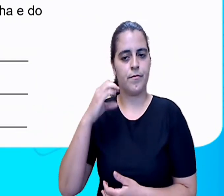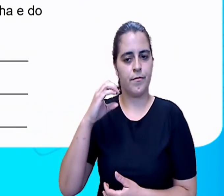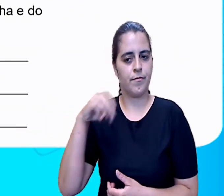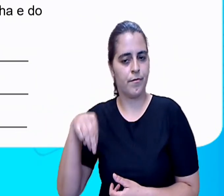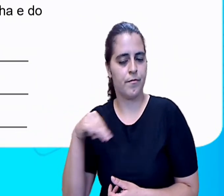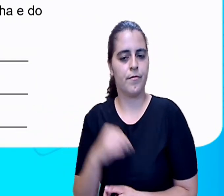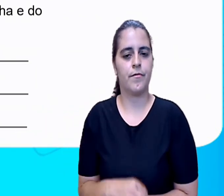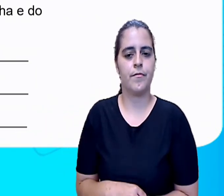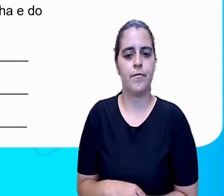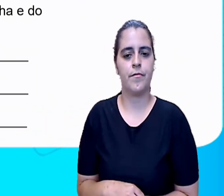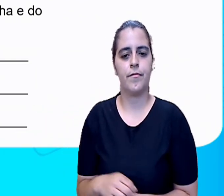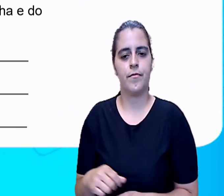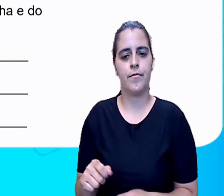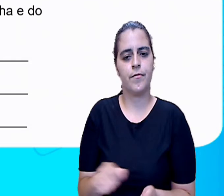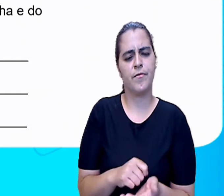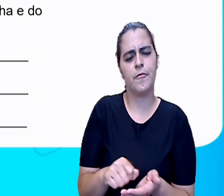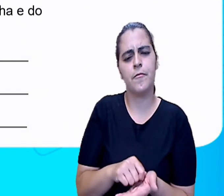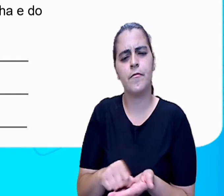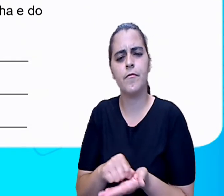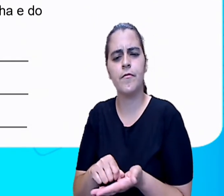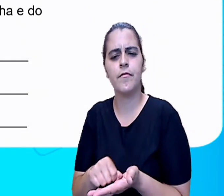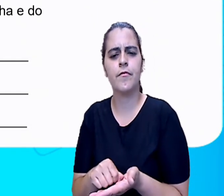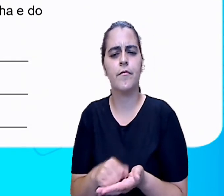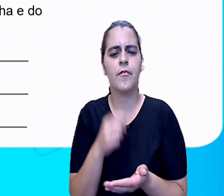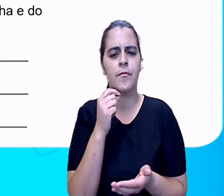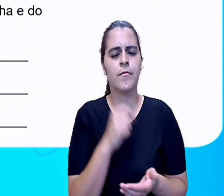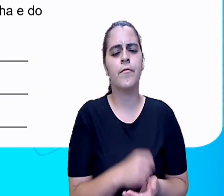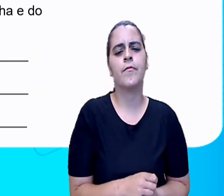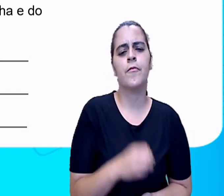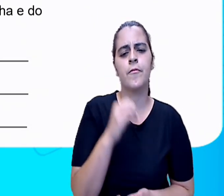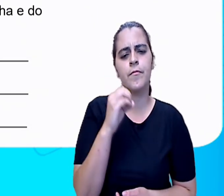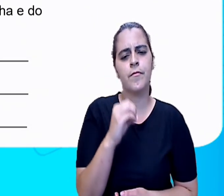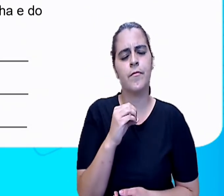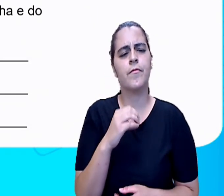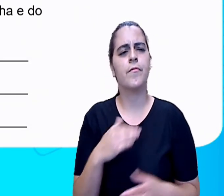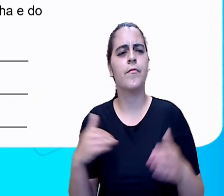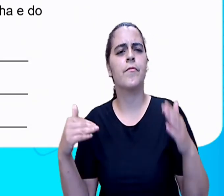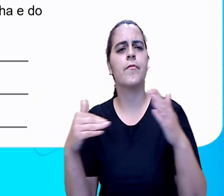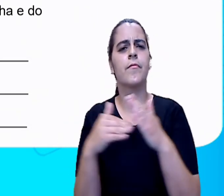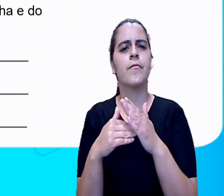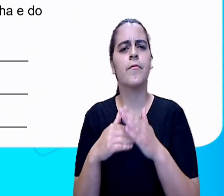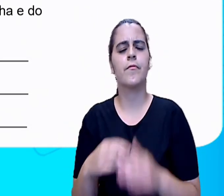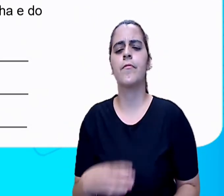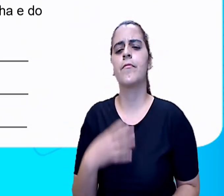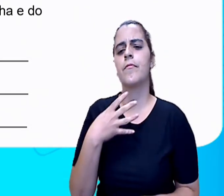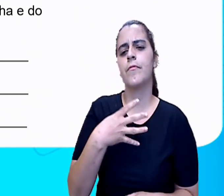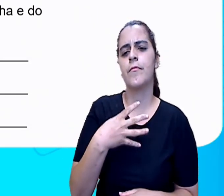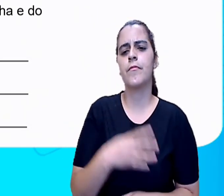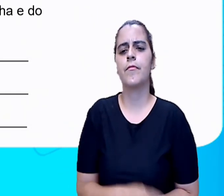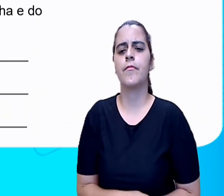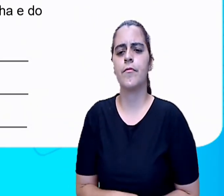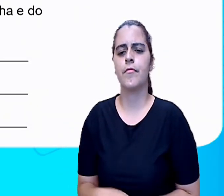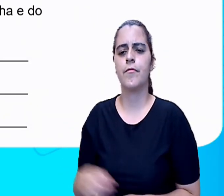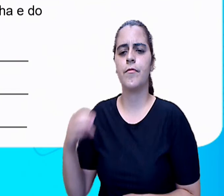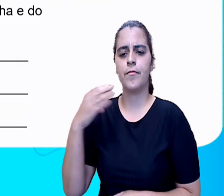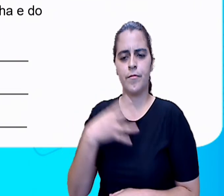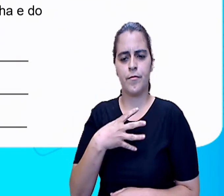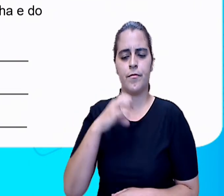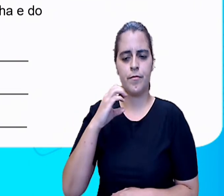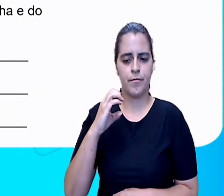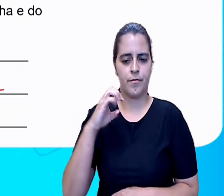centímetros. A borracha agora, ó, do 0 até o 4